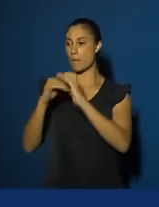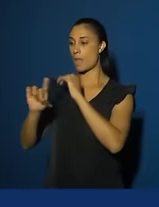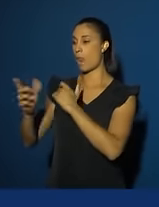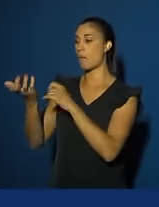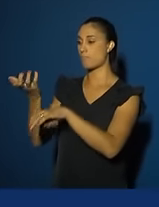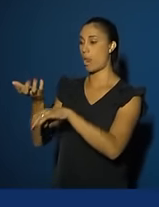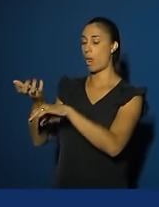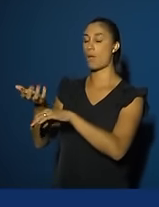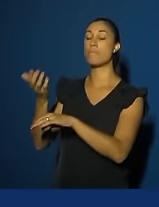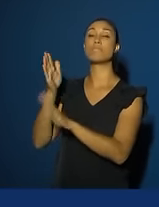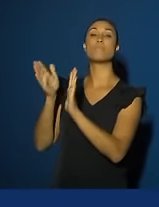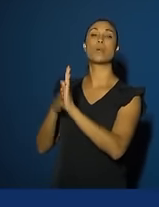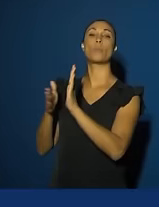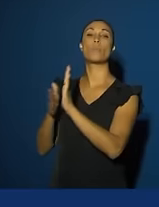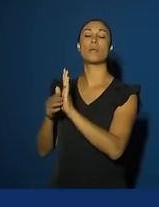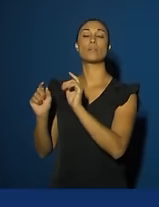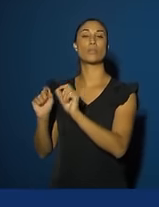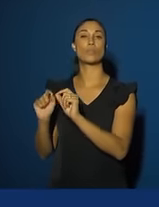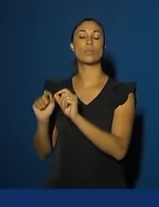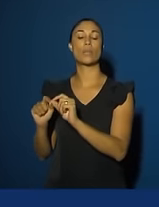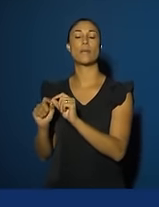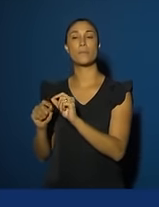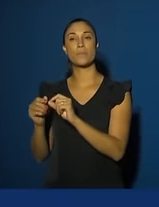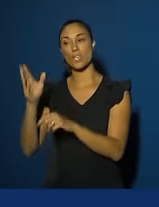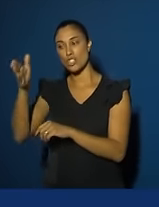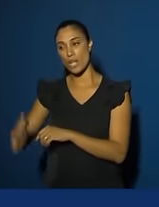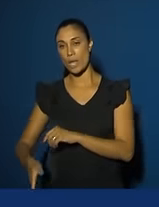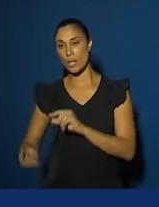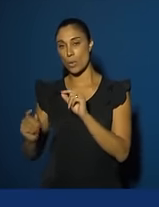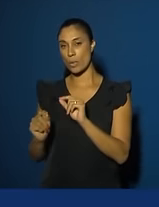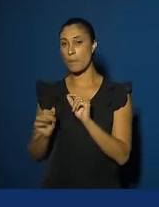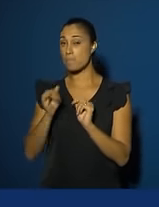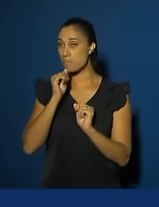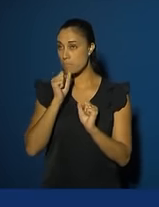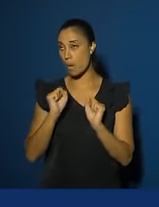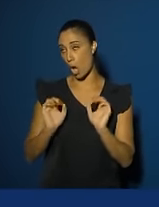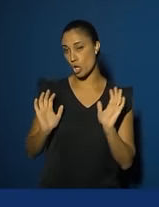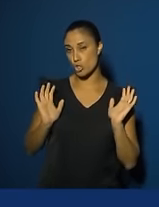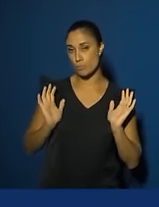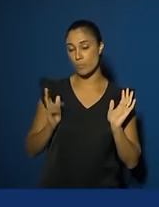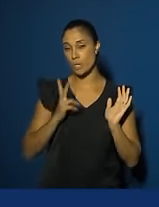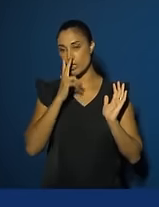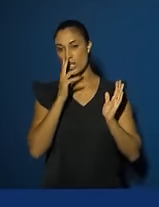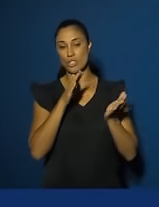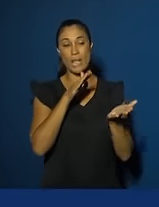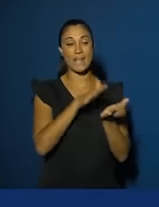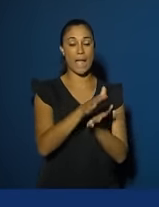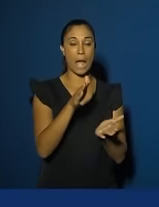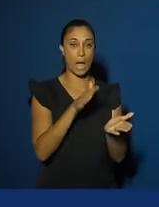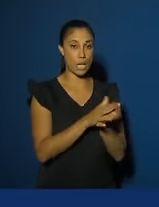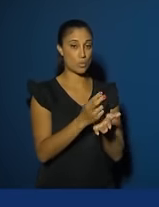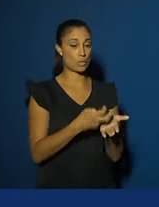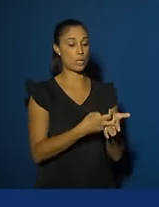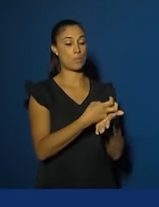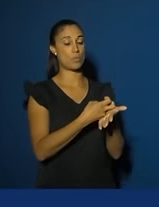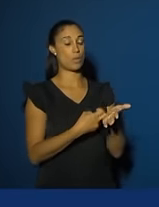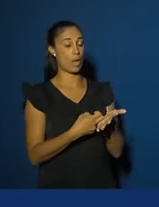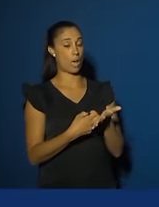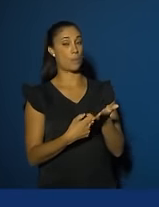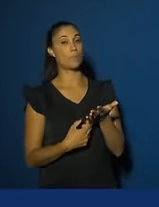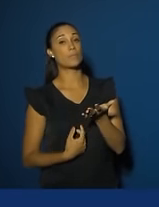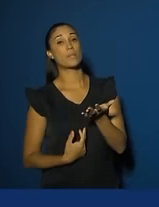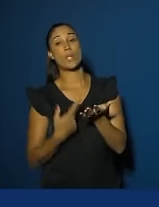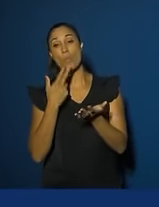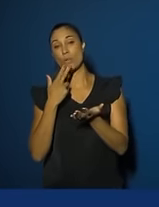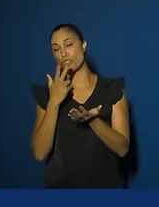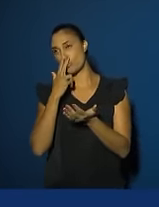uma proposta de reformulação do Imposto de Renda direto Possivelmente e mexer com o que a gente chama gasto tributário regimes especiais que